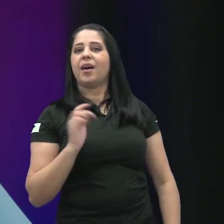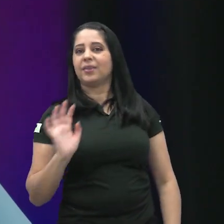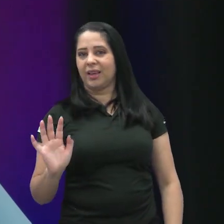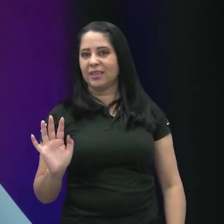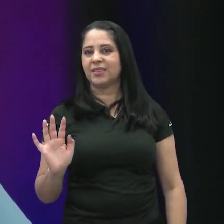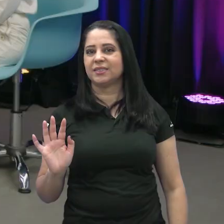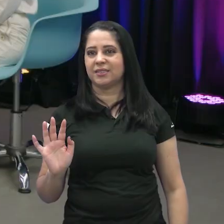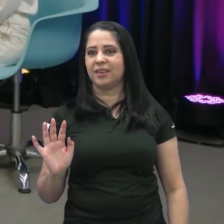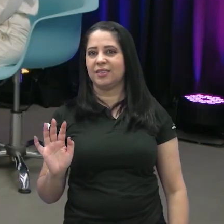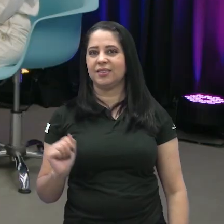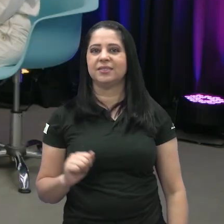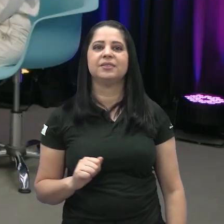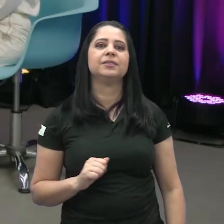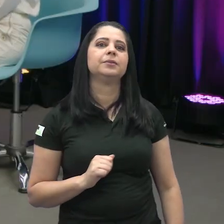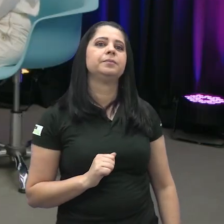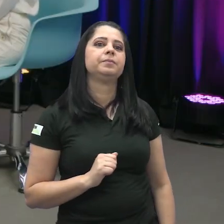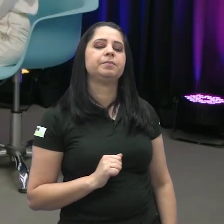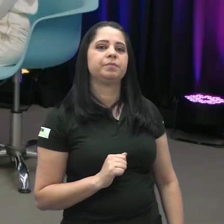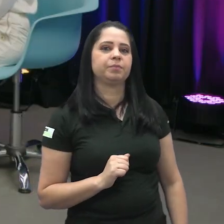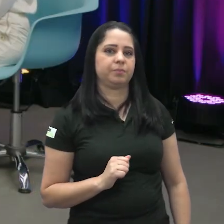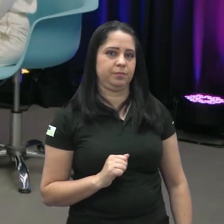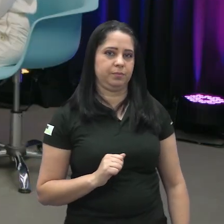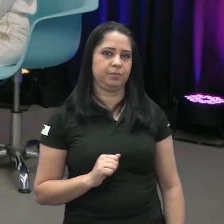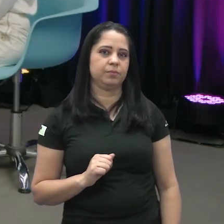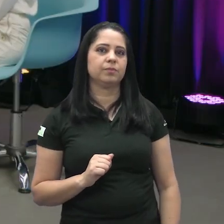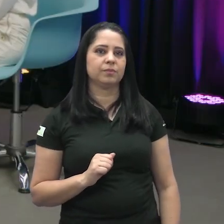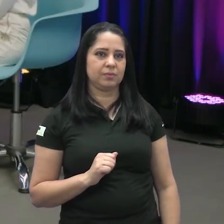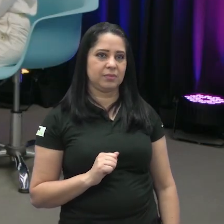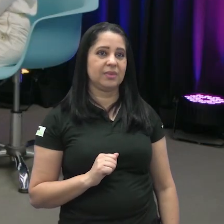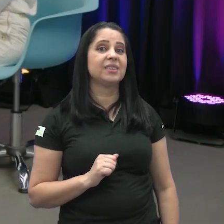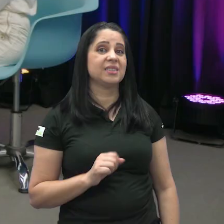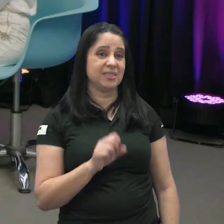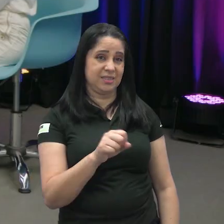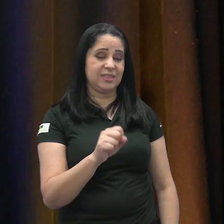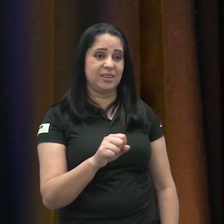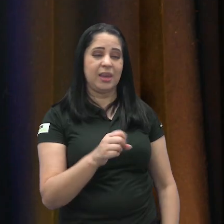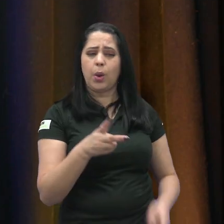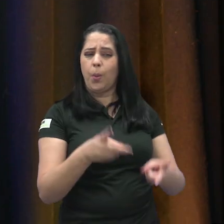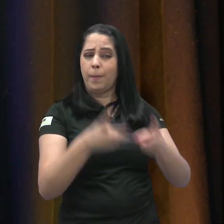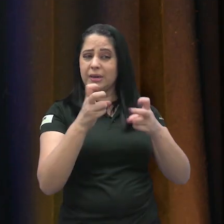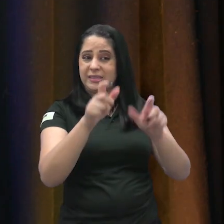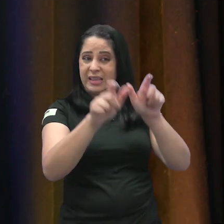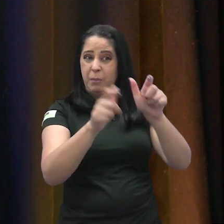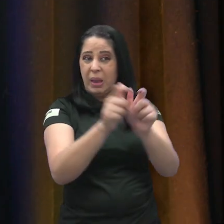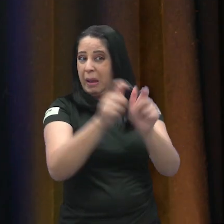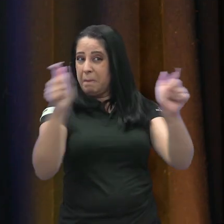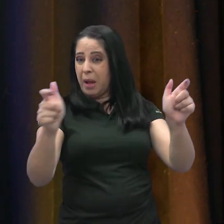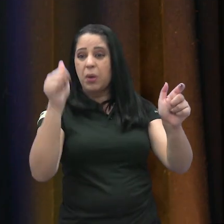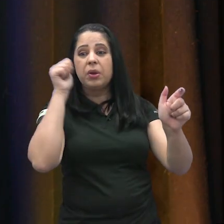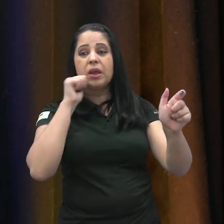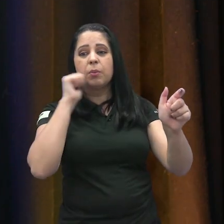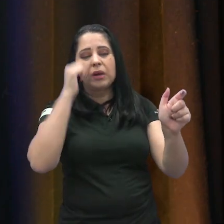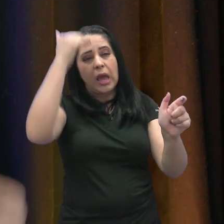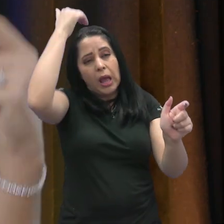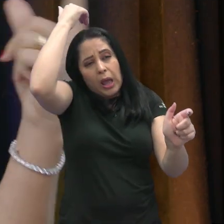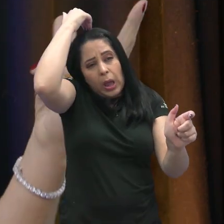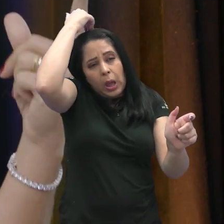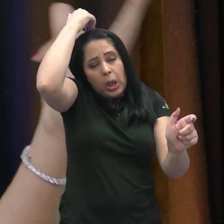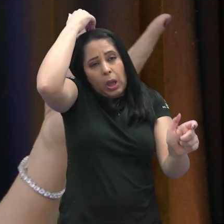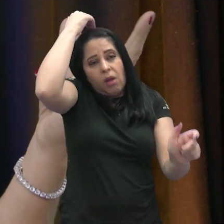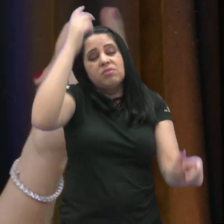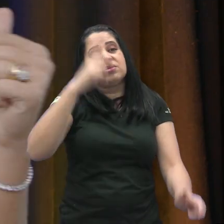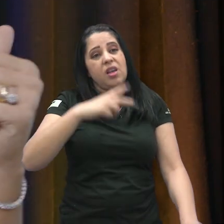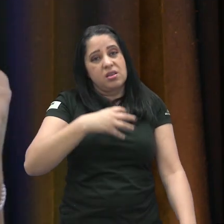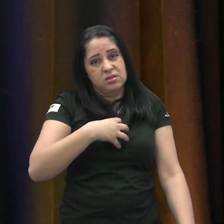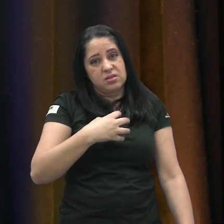abala impacta, a gente, né? Não impacta a gente, né? Isso. Como eu disse, a culpa é muito presente nas mulheres e isso vem justamente por ouvir demais